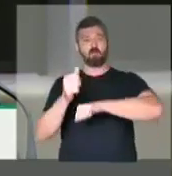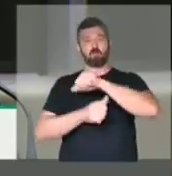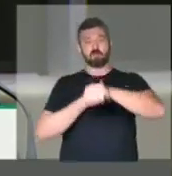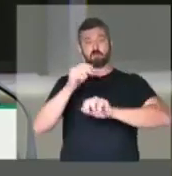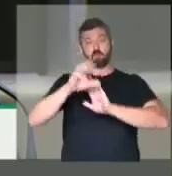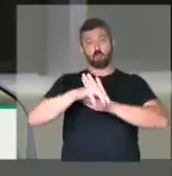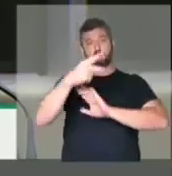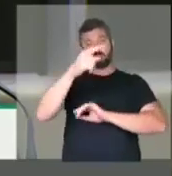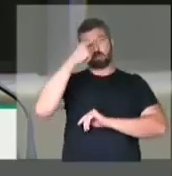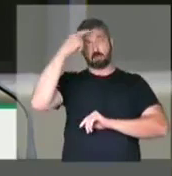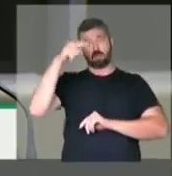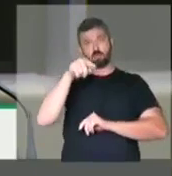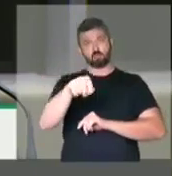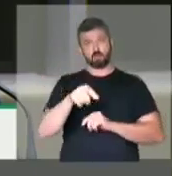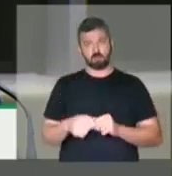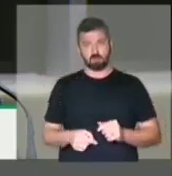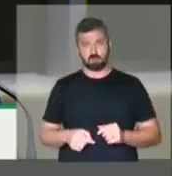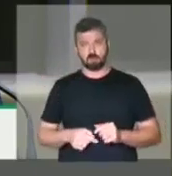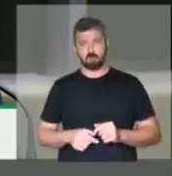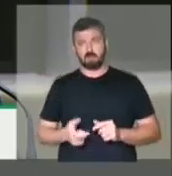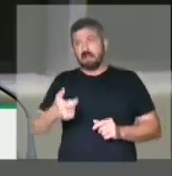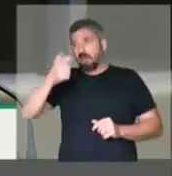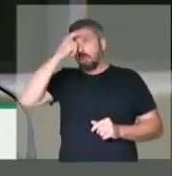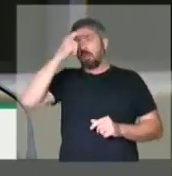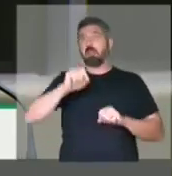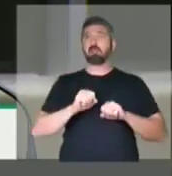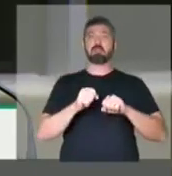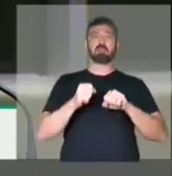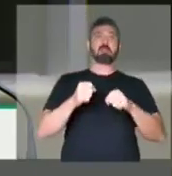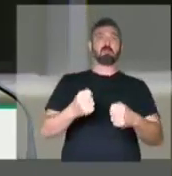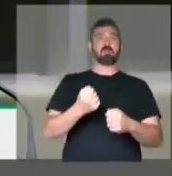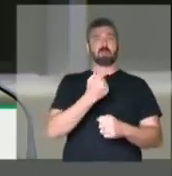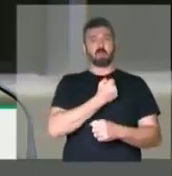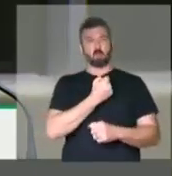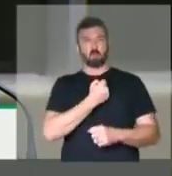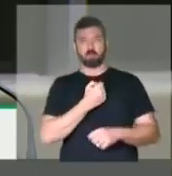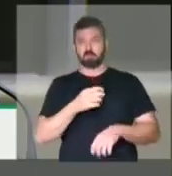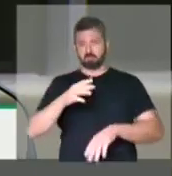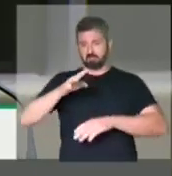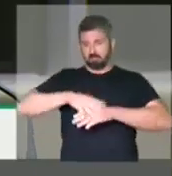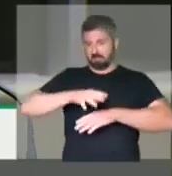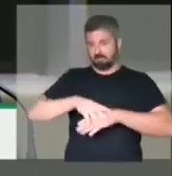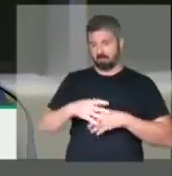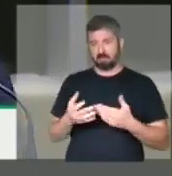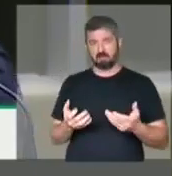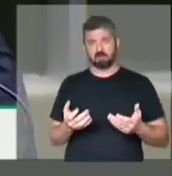mudar o seu conceito, sair da lógica de defender números